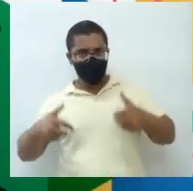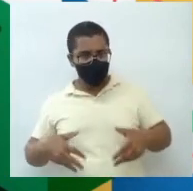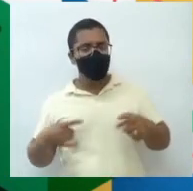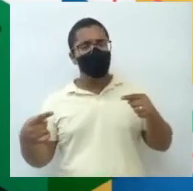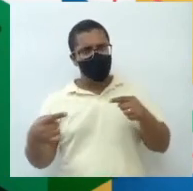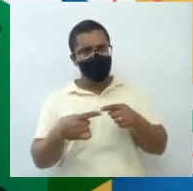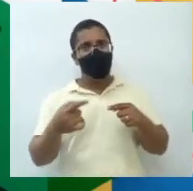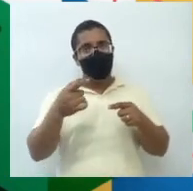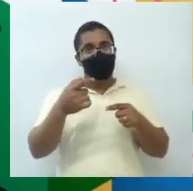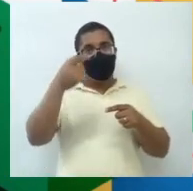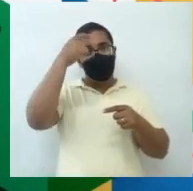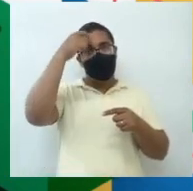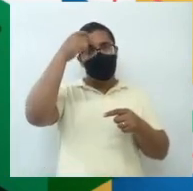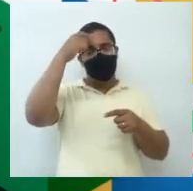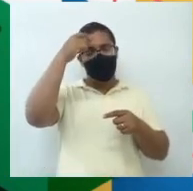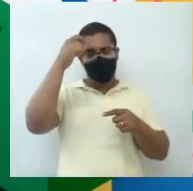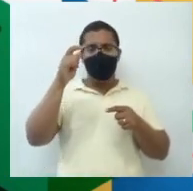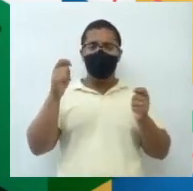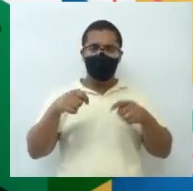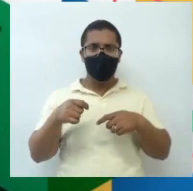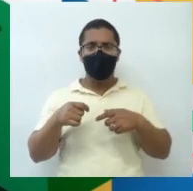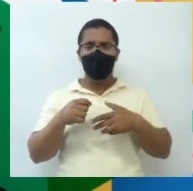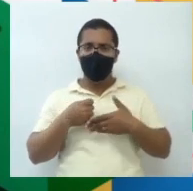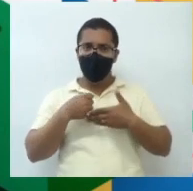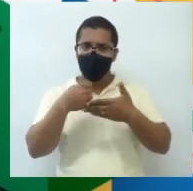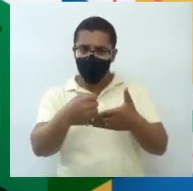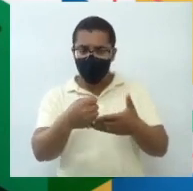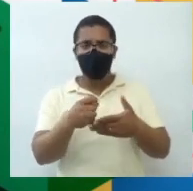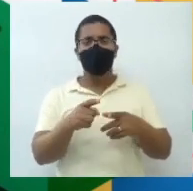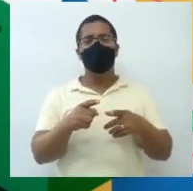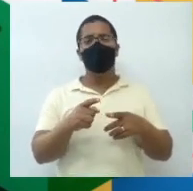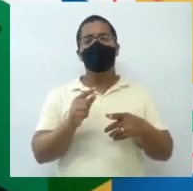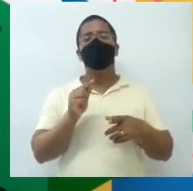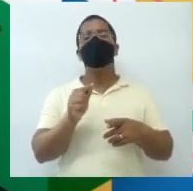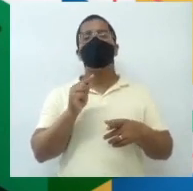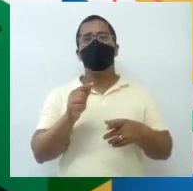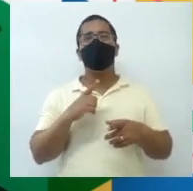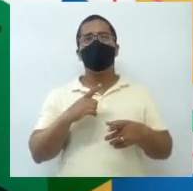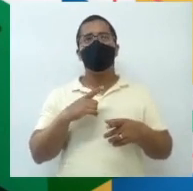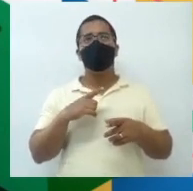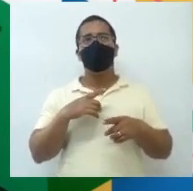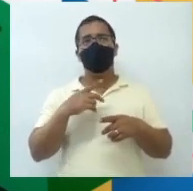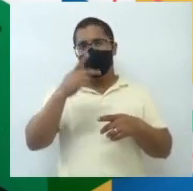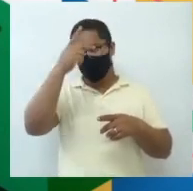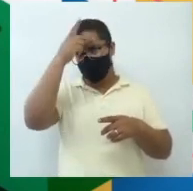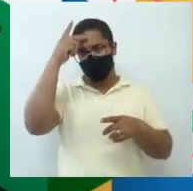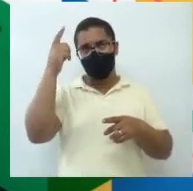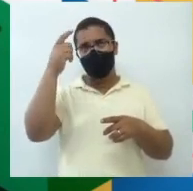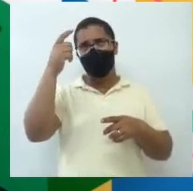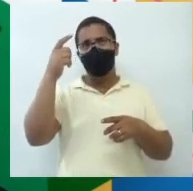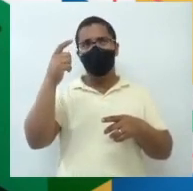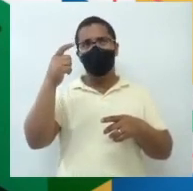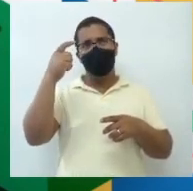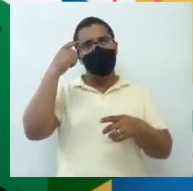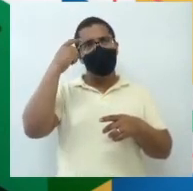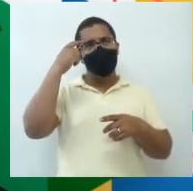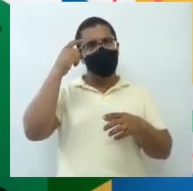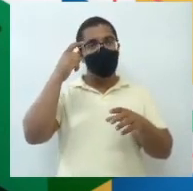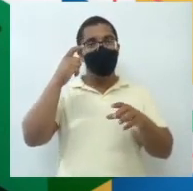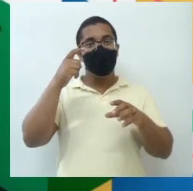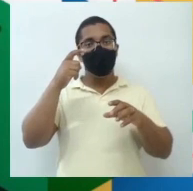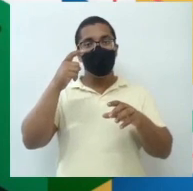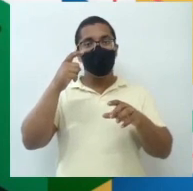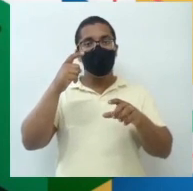ou contribuir uma festa dependência dependência